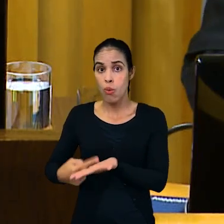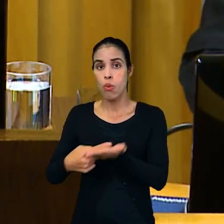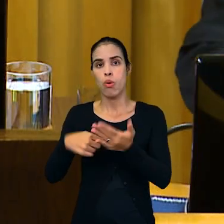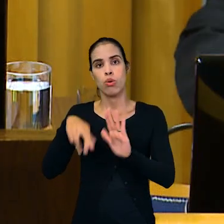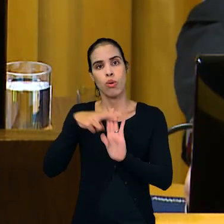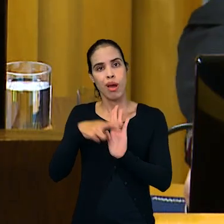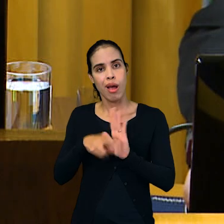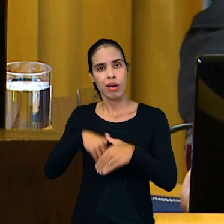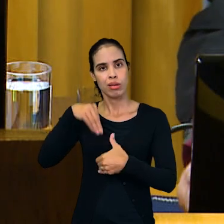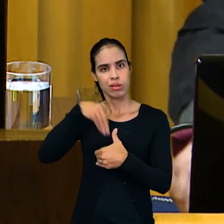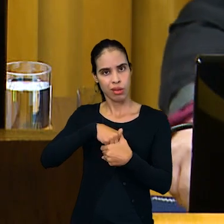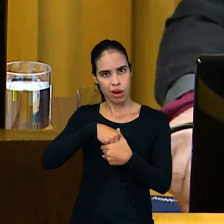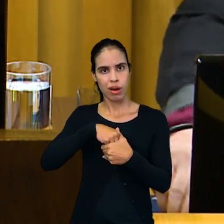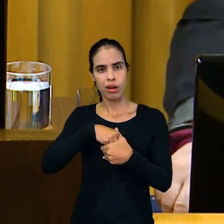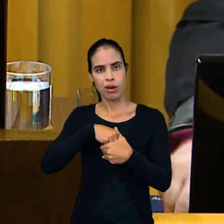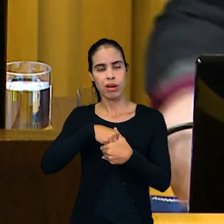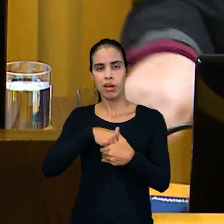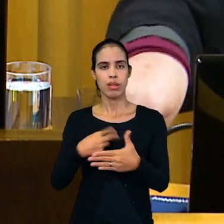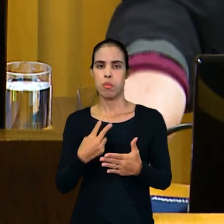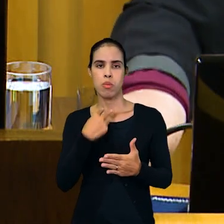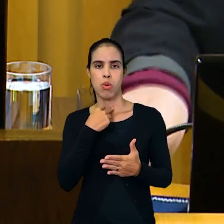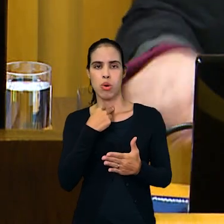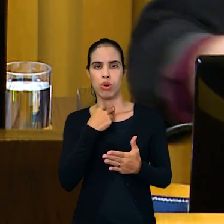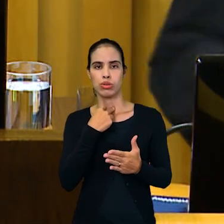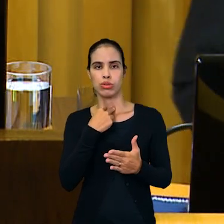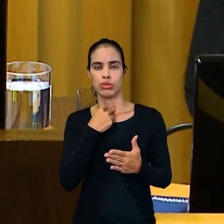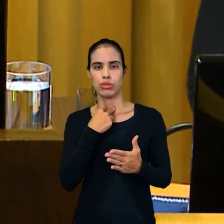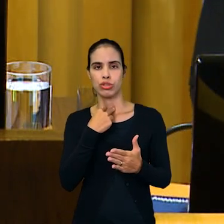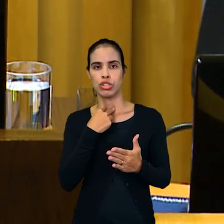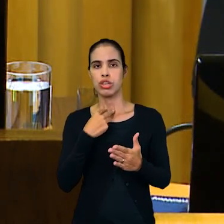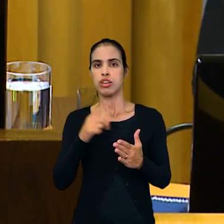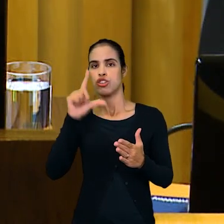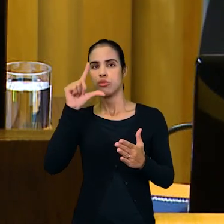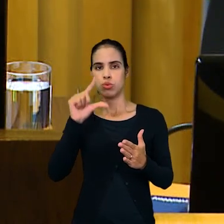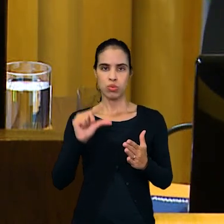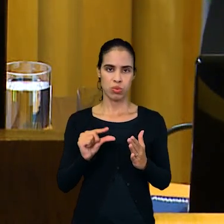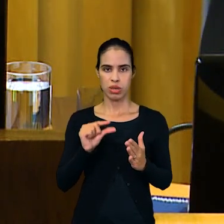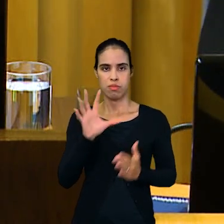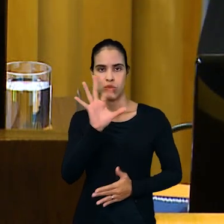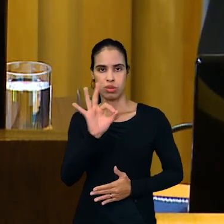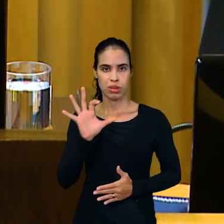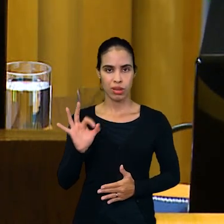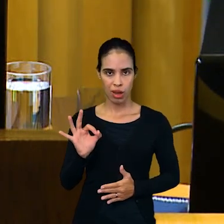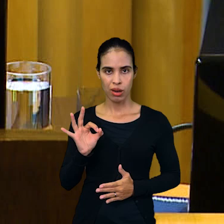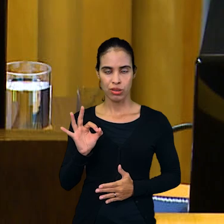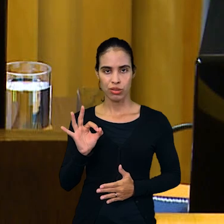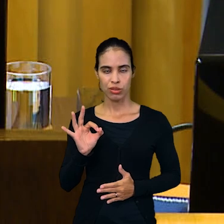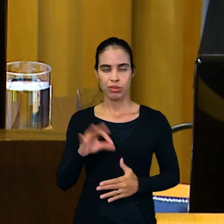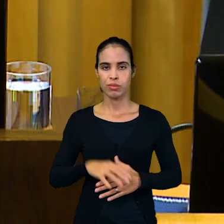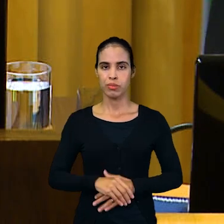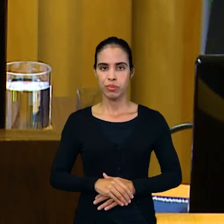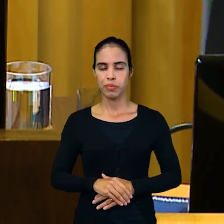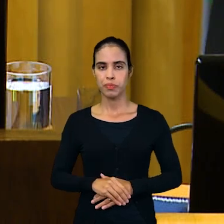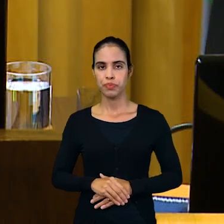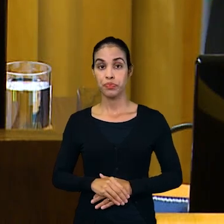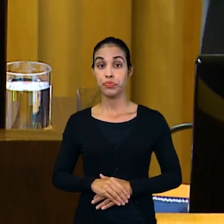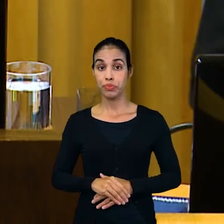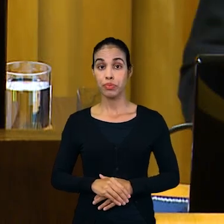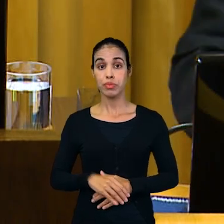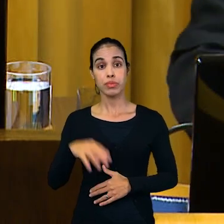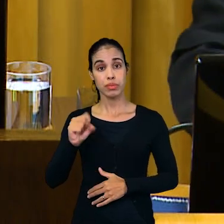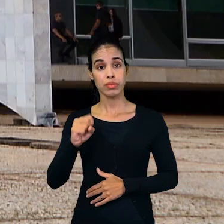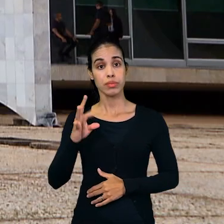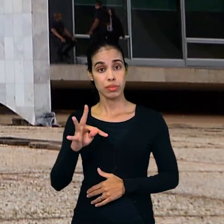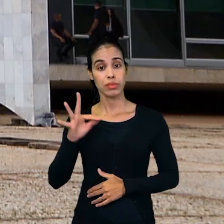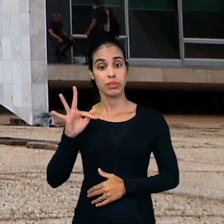ou convenções coletivas de trabalho não podem flexibilizar o percentual em patamar inferior ao previsto na lei. O